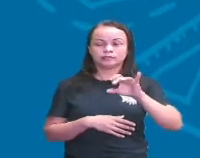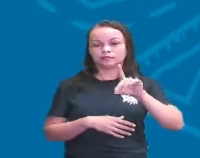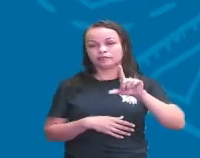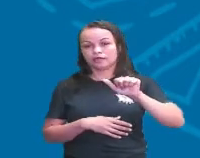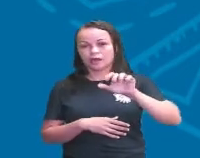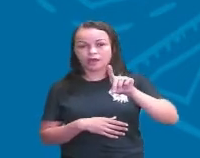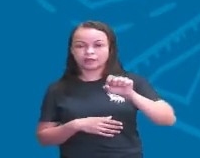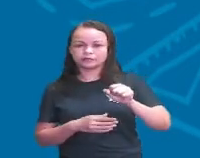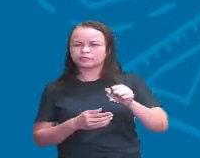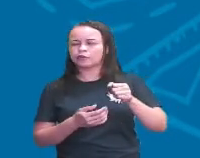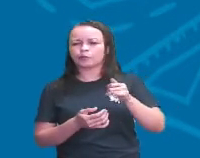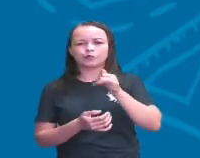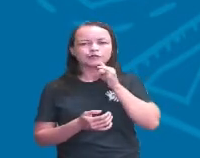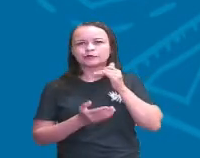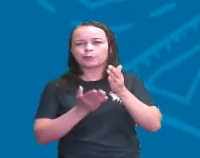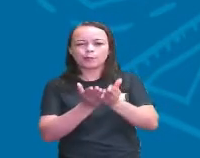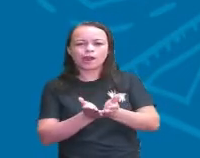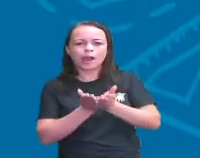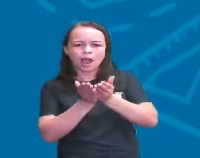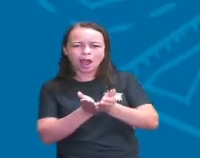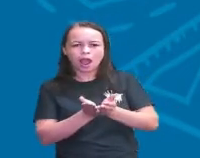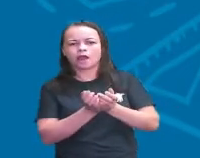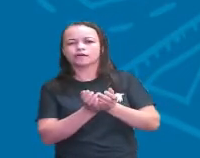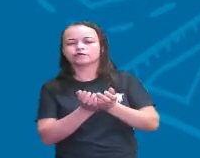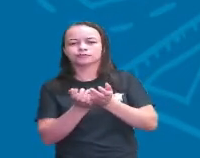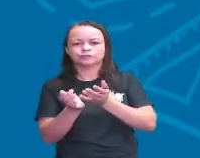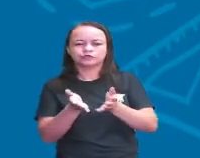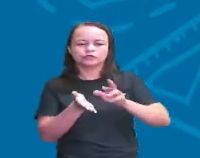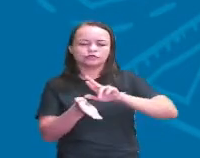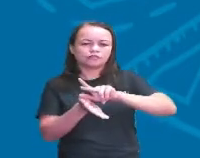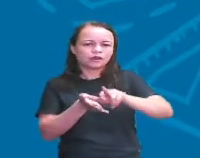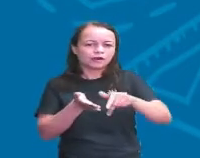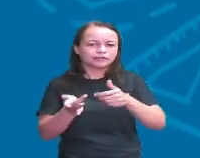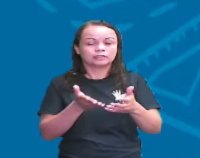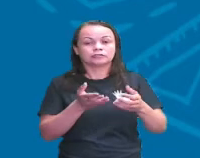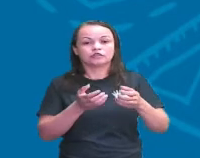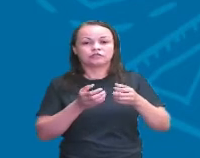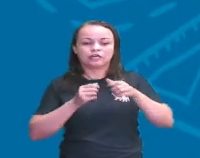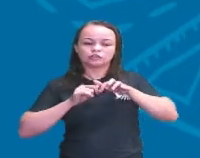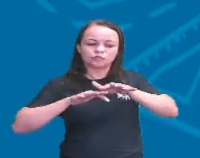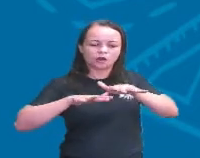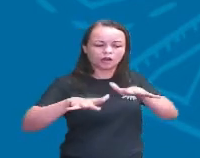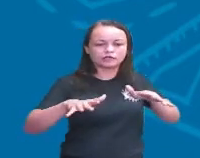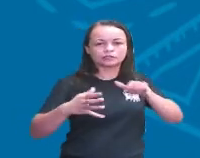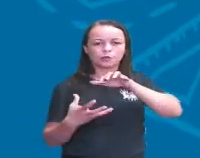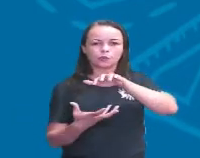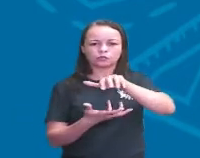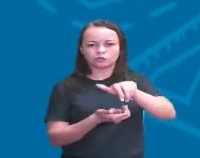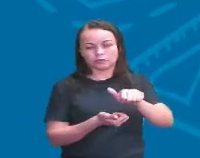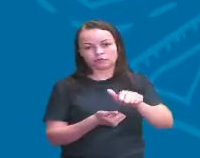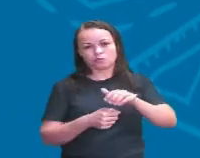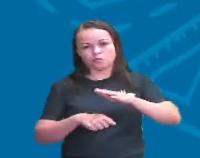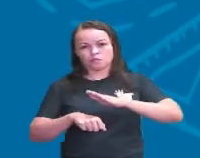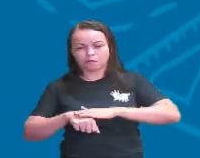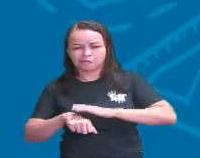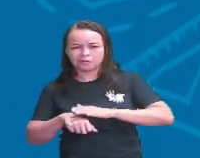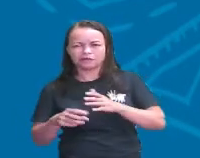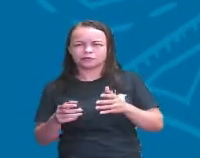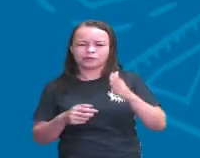houve as navegações, que a partir das navegações houve a exploração do mundo. A partir do momento que